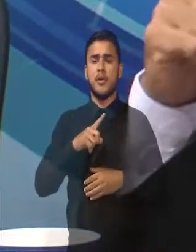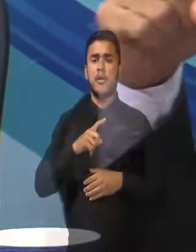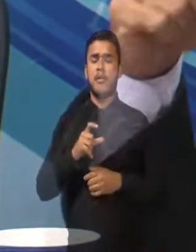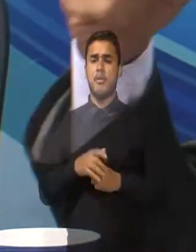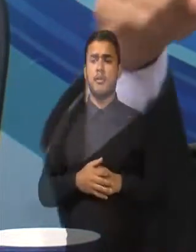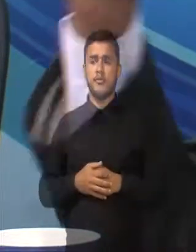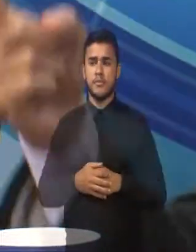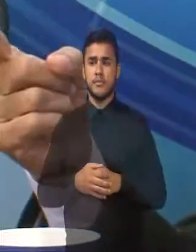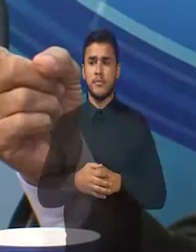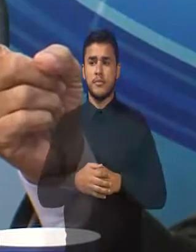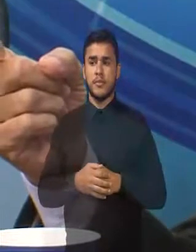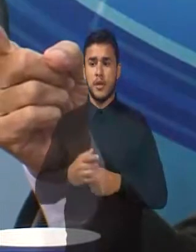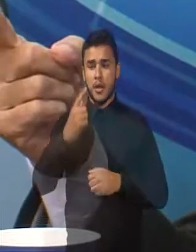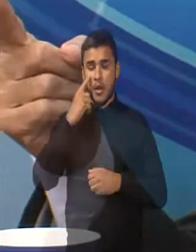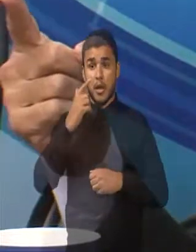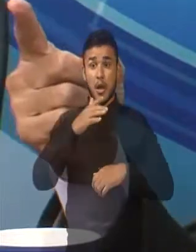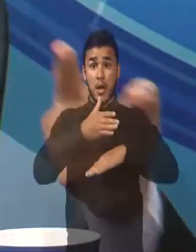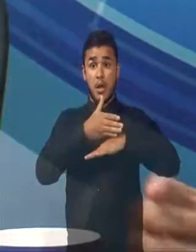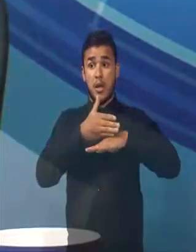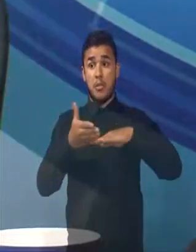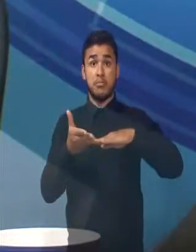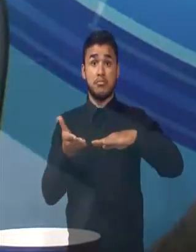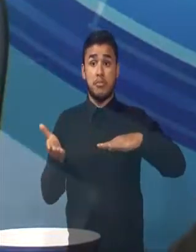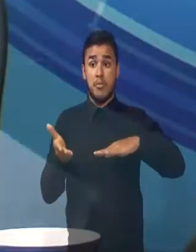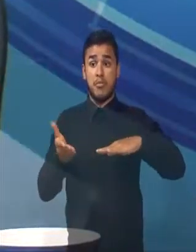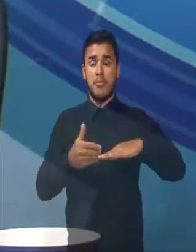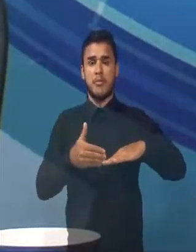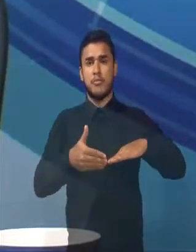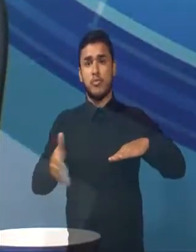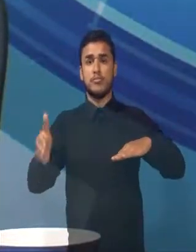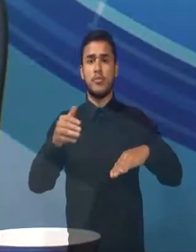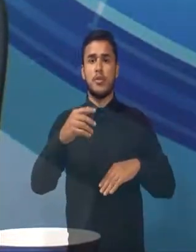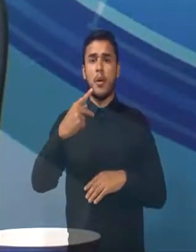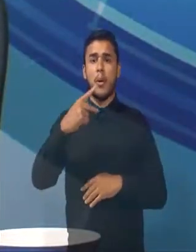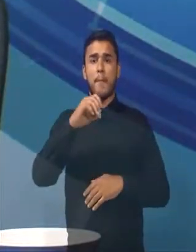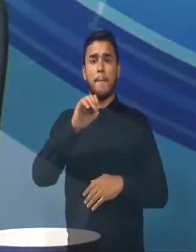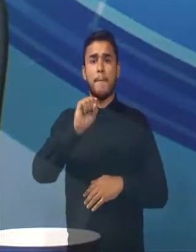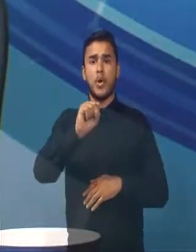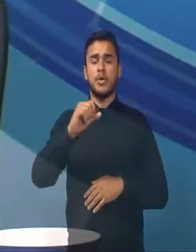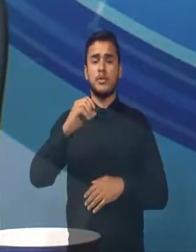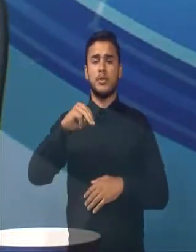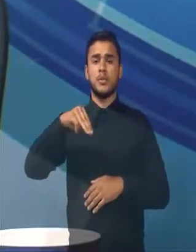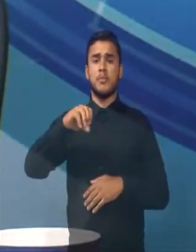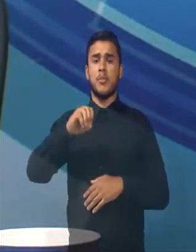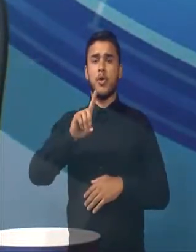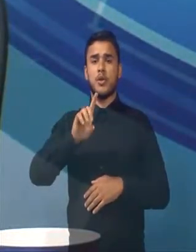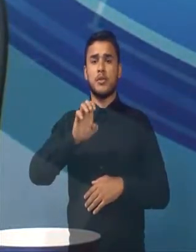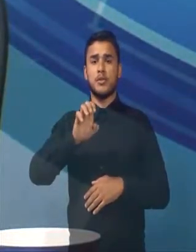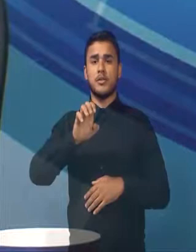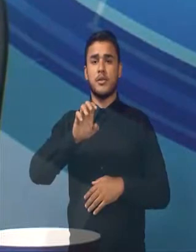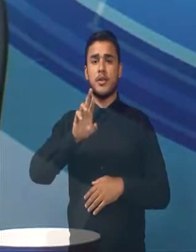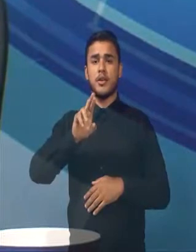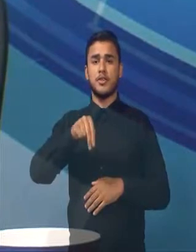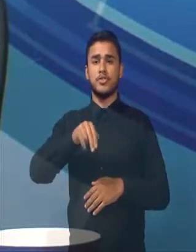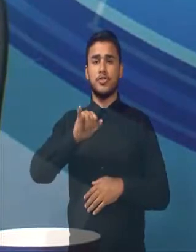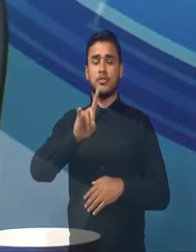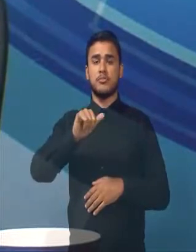que diz o que veio depois da modernidade. Porque a modernidade tinha apreço pela verdade